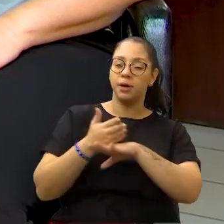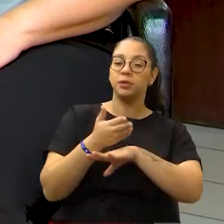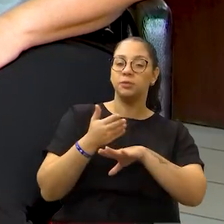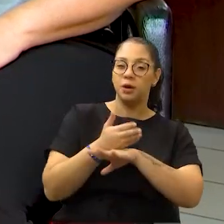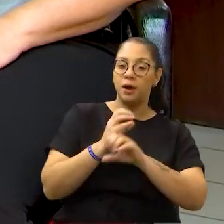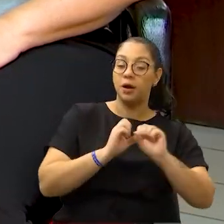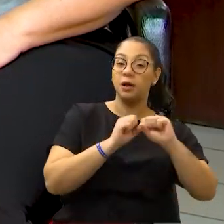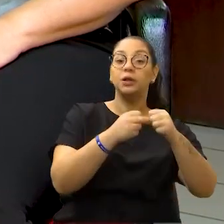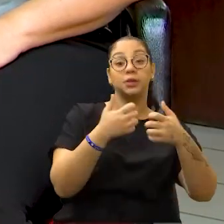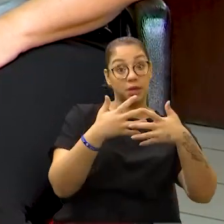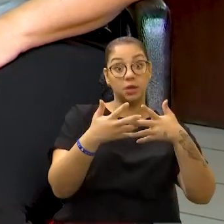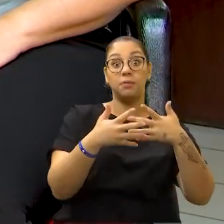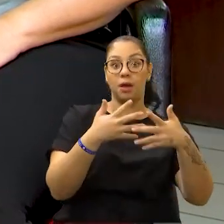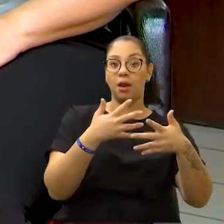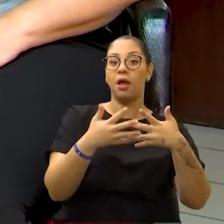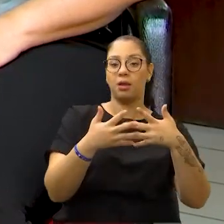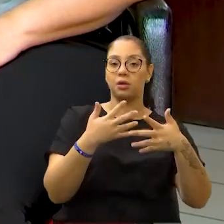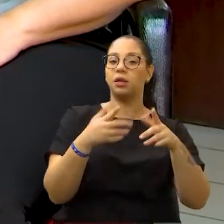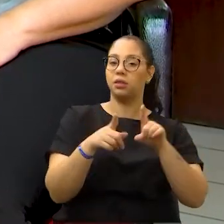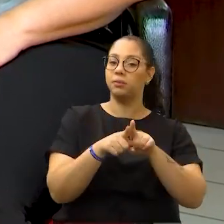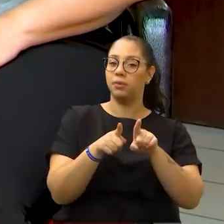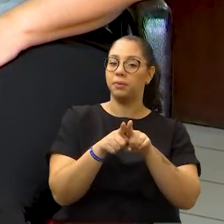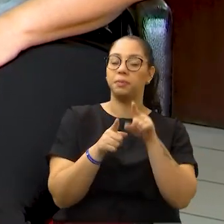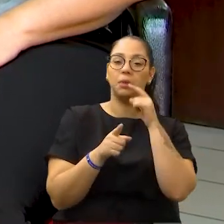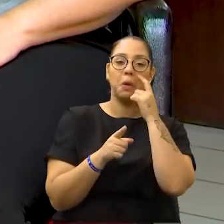engajamento, transparência,